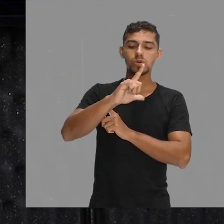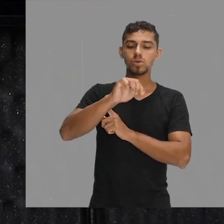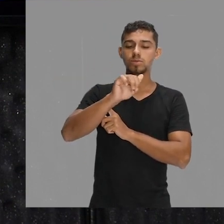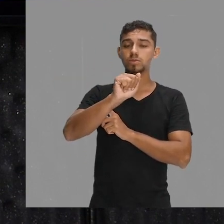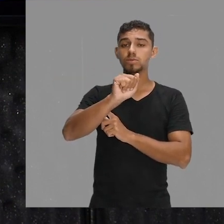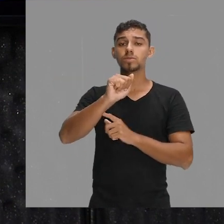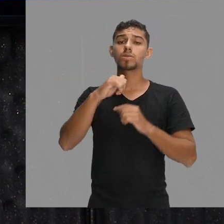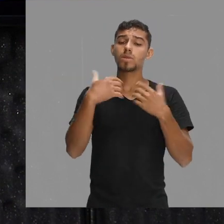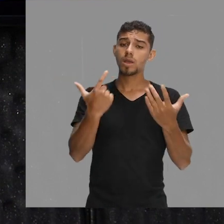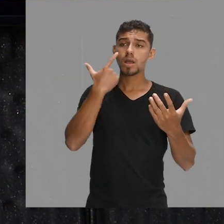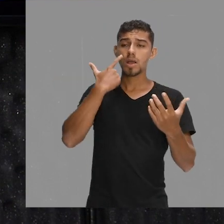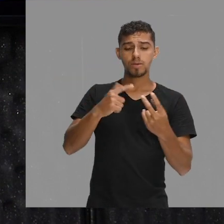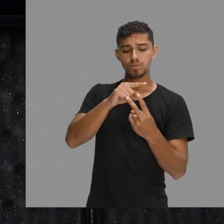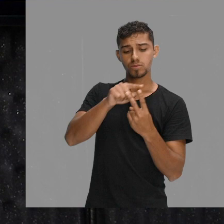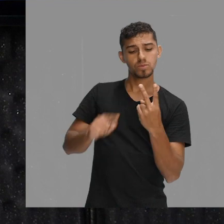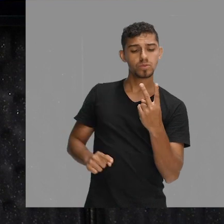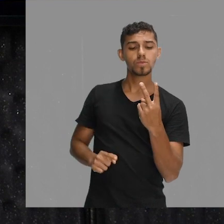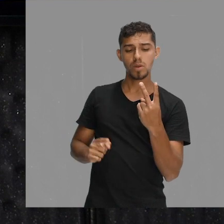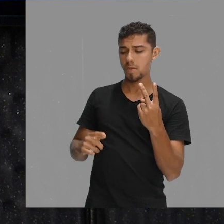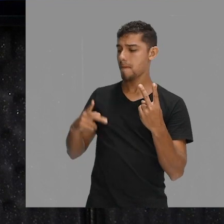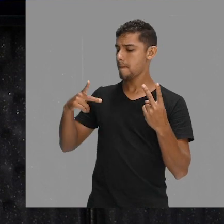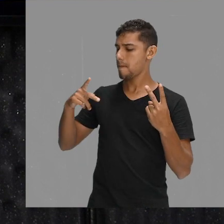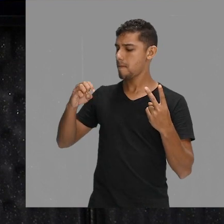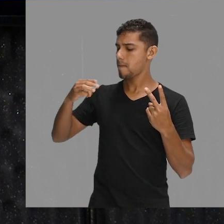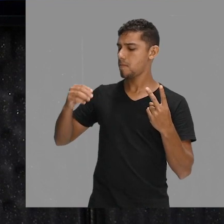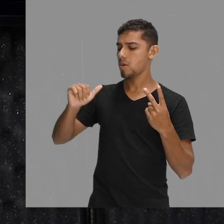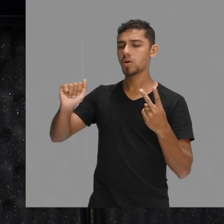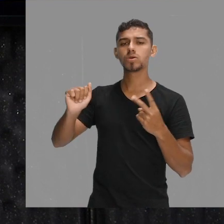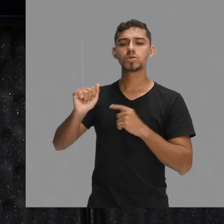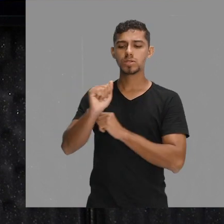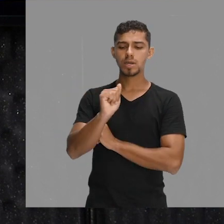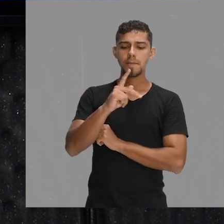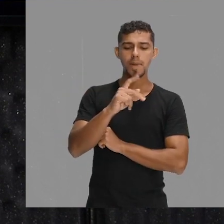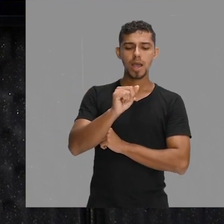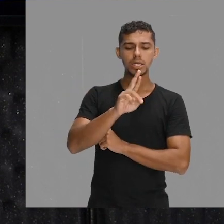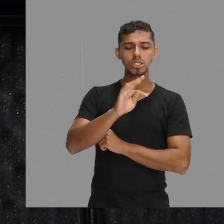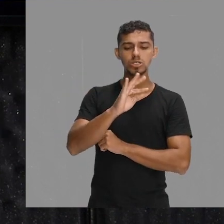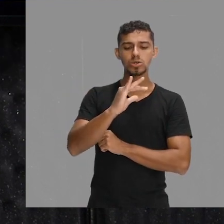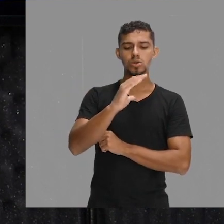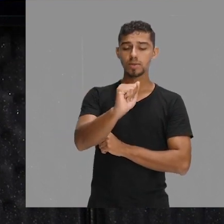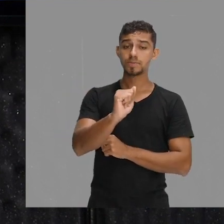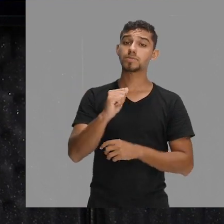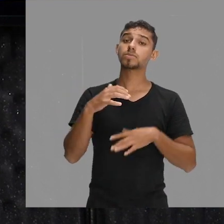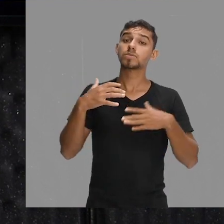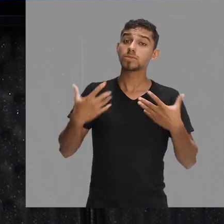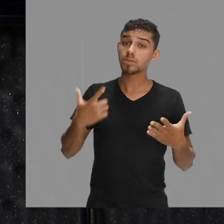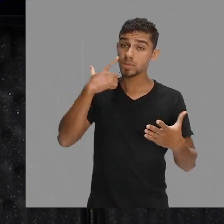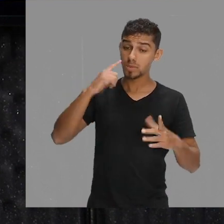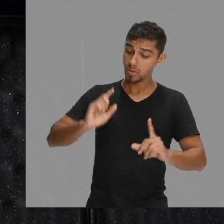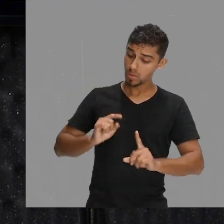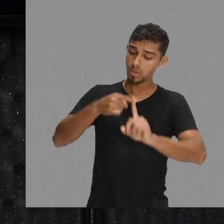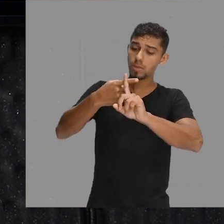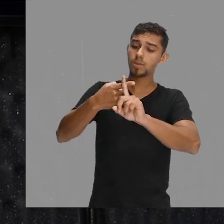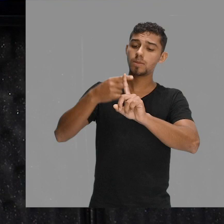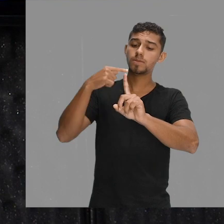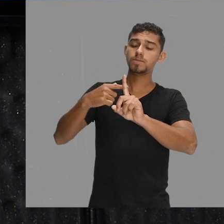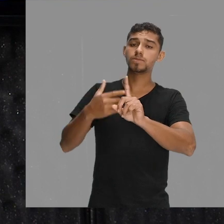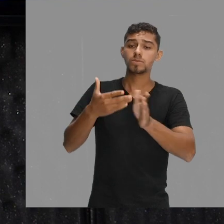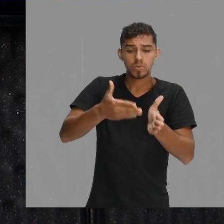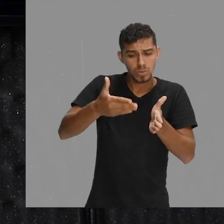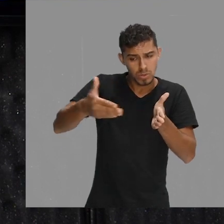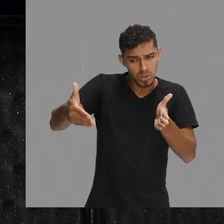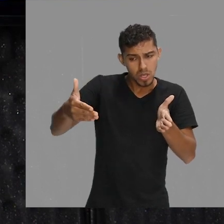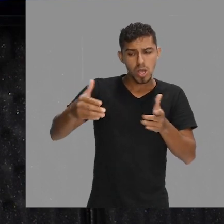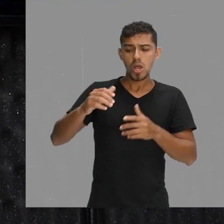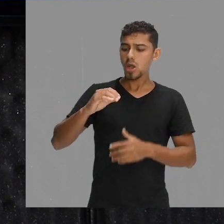isso vai gerar 2 mols de partículas. 2 mols de partículas. A adição do